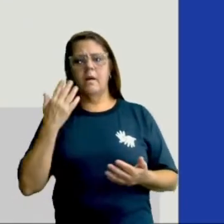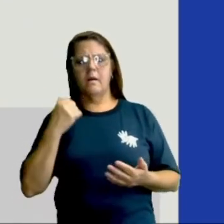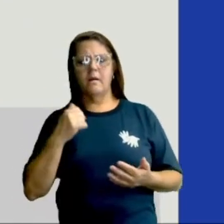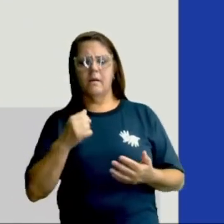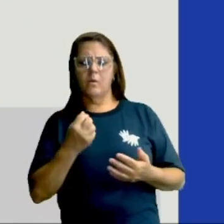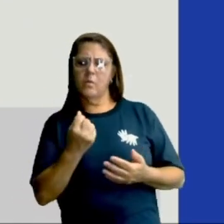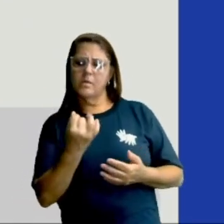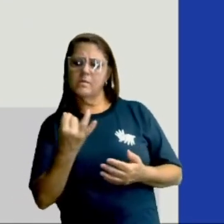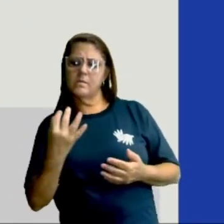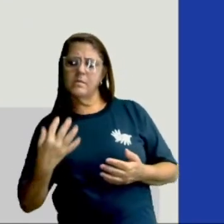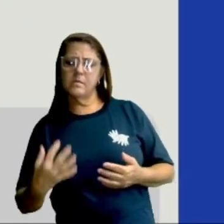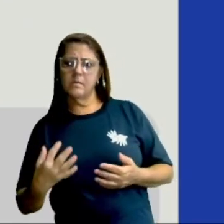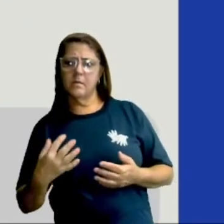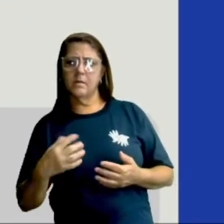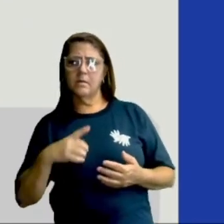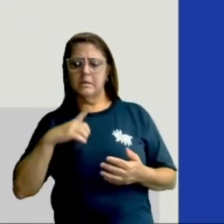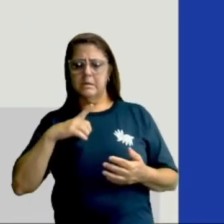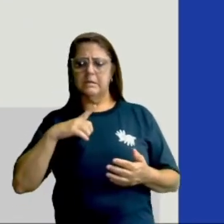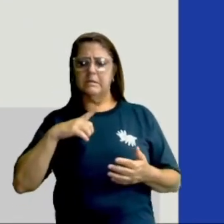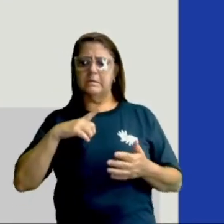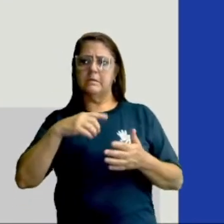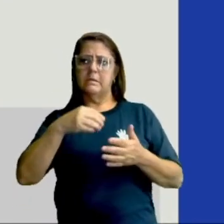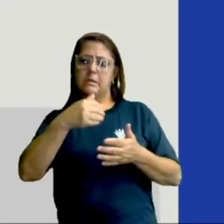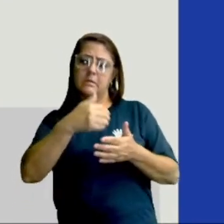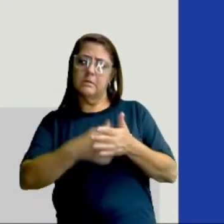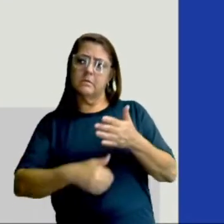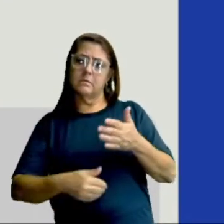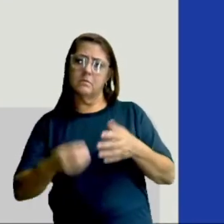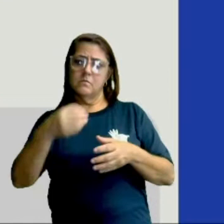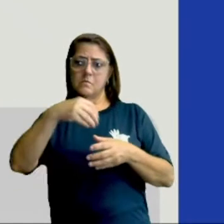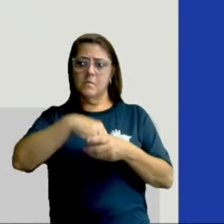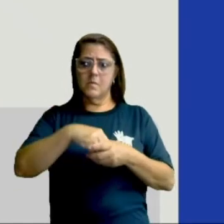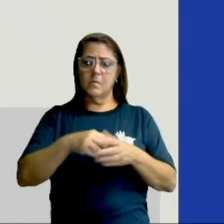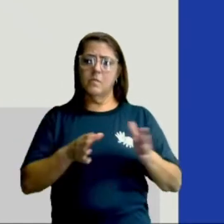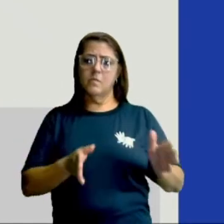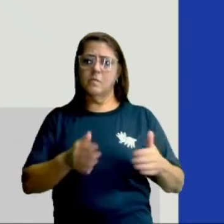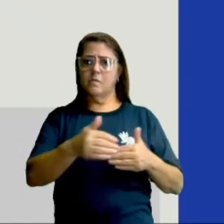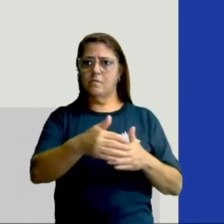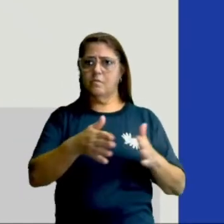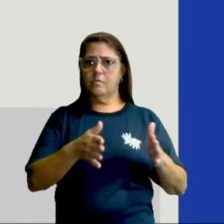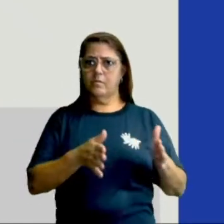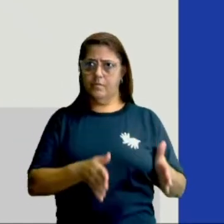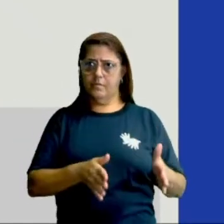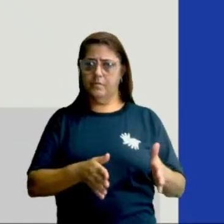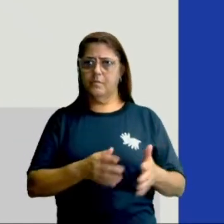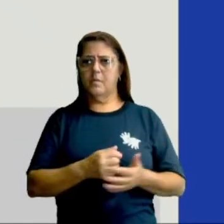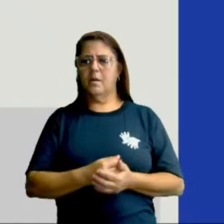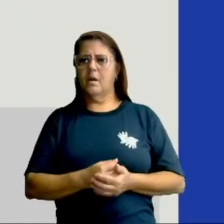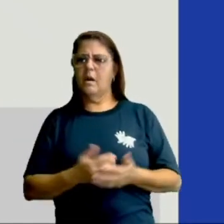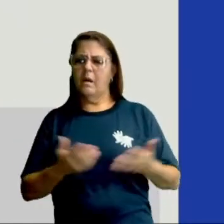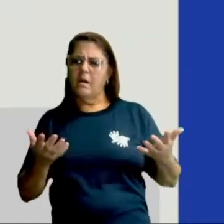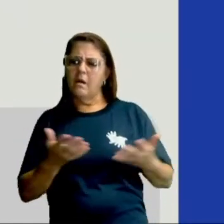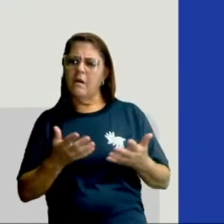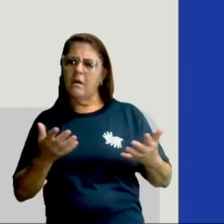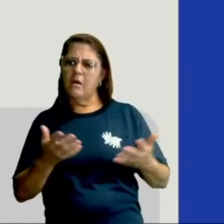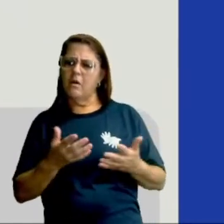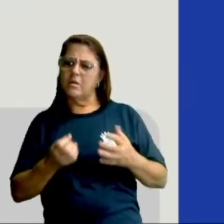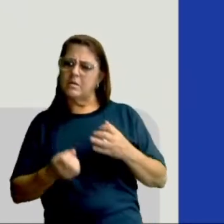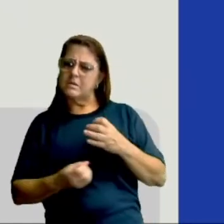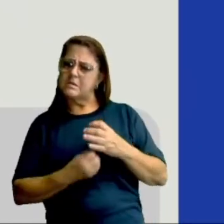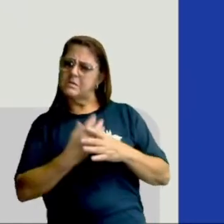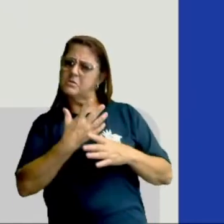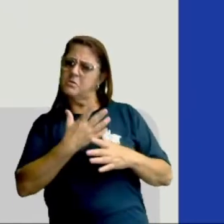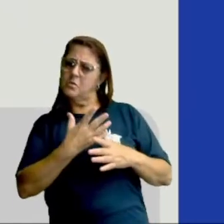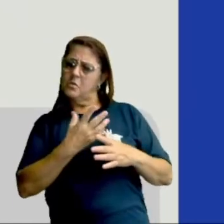é a quantidade que sobrou na caixa. Agora, vamos tentar